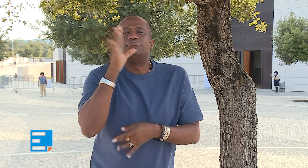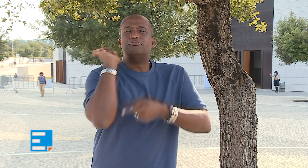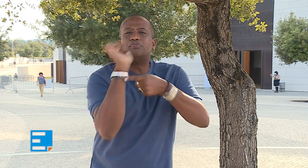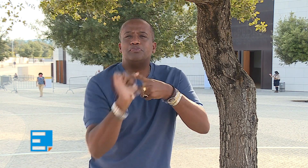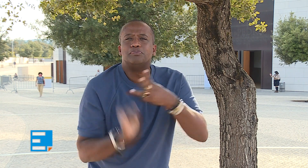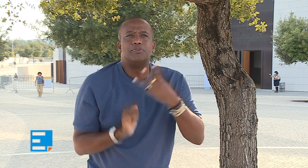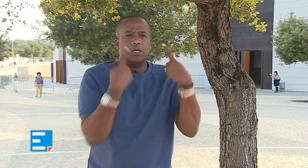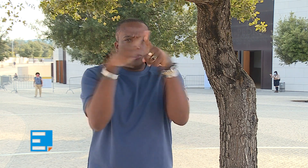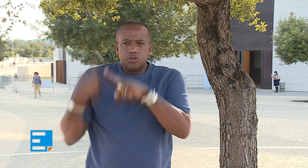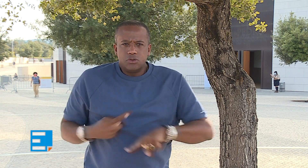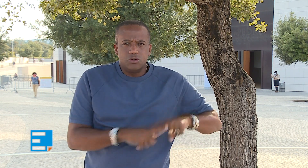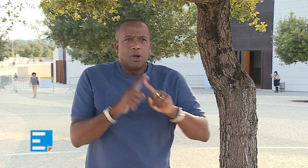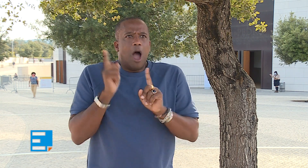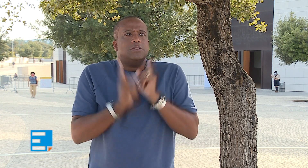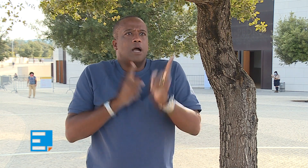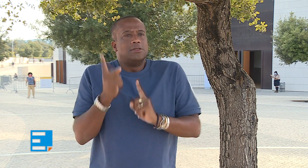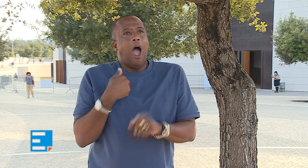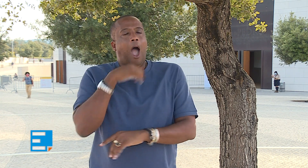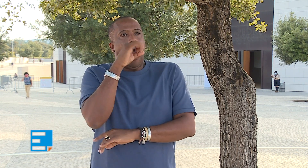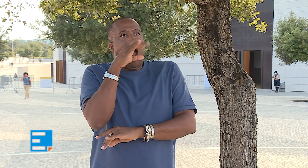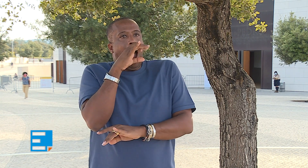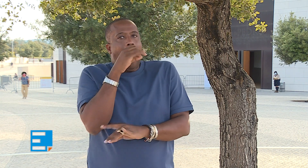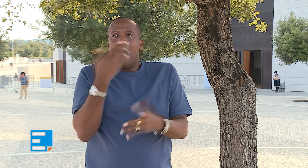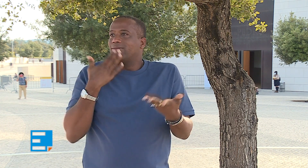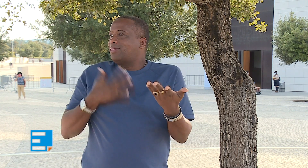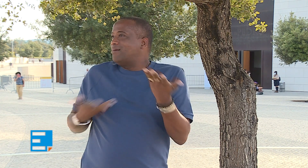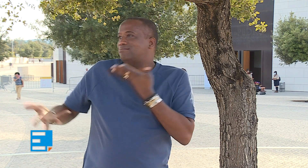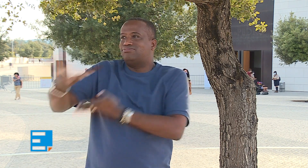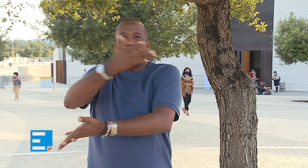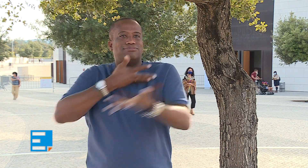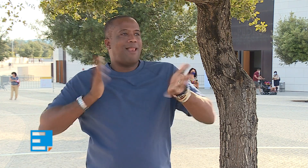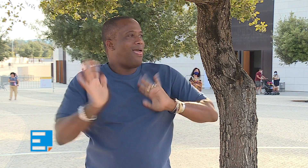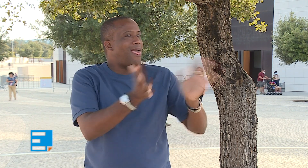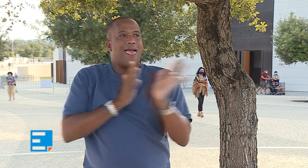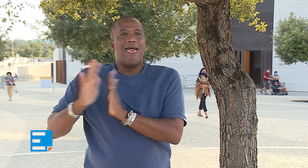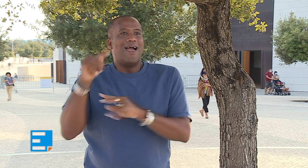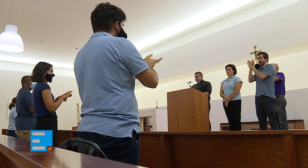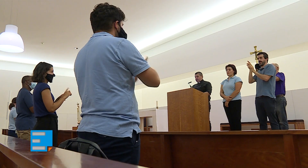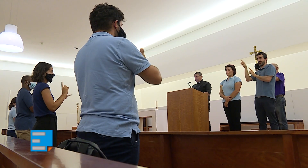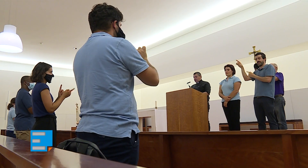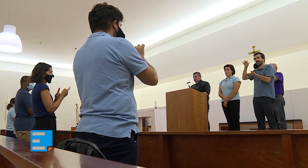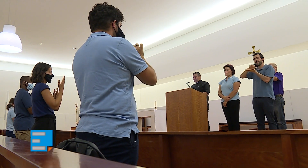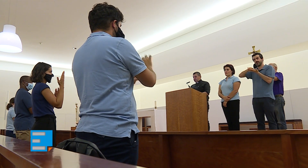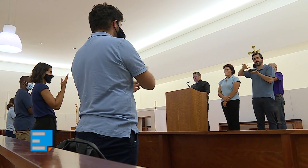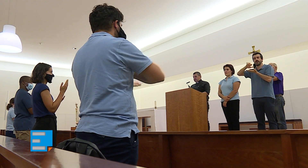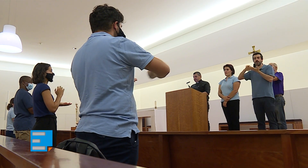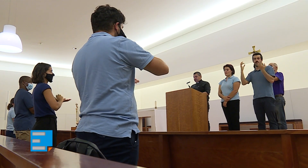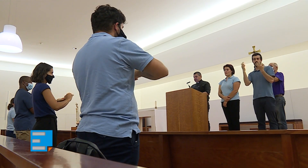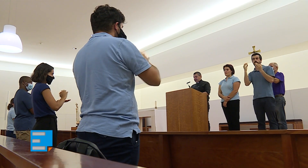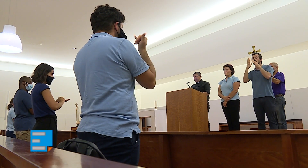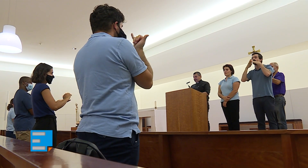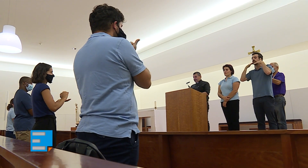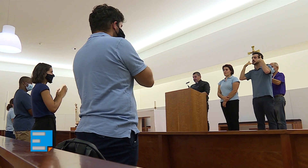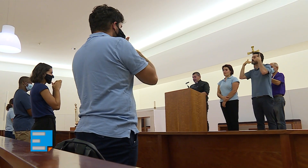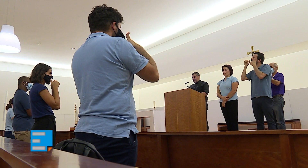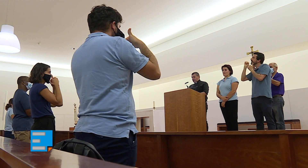orações, e eu fiquei... e também a própria história da Nossa Senhora de Fátima. A primeira